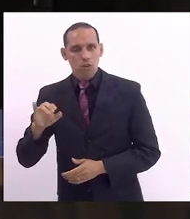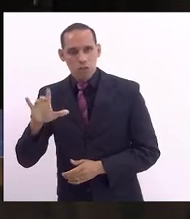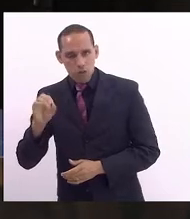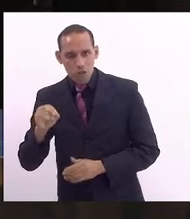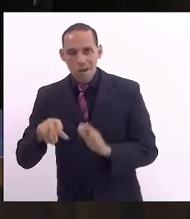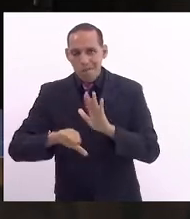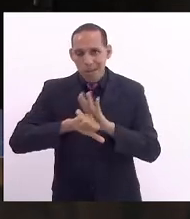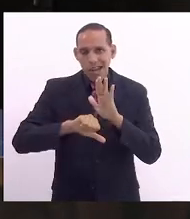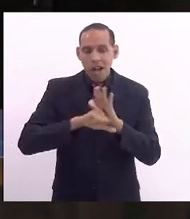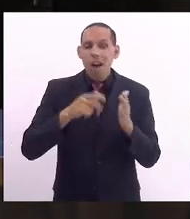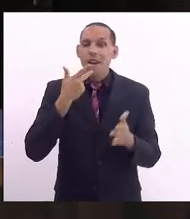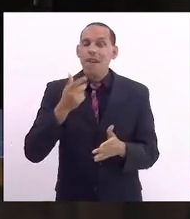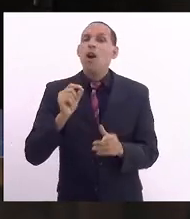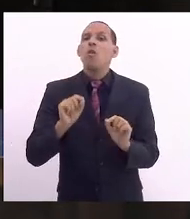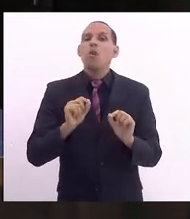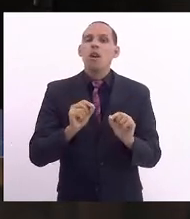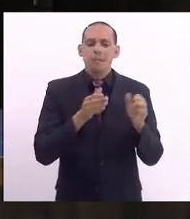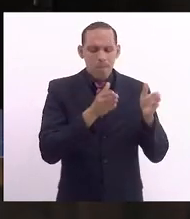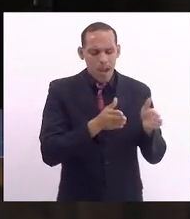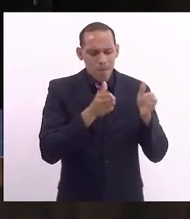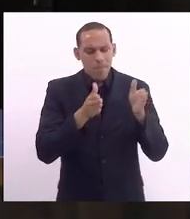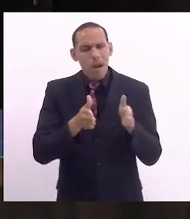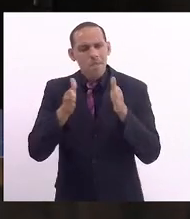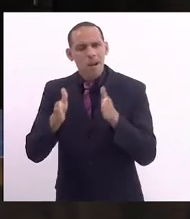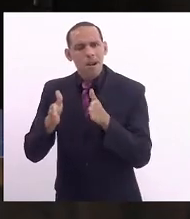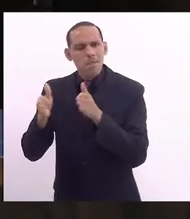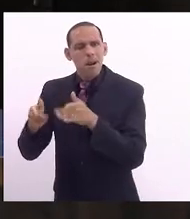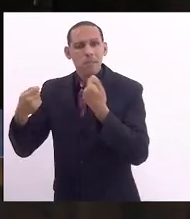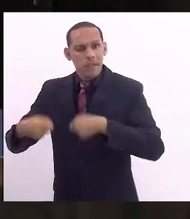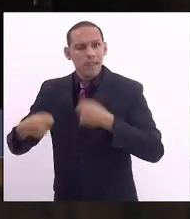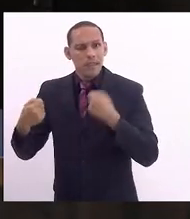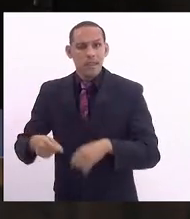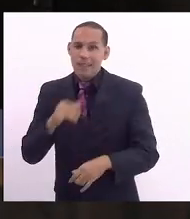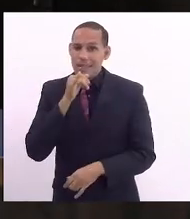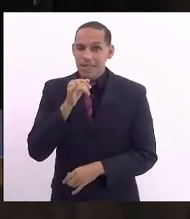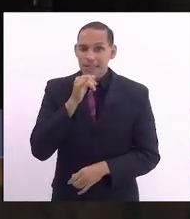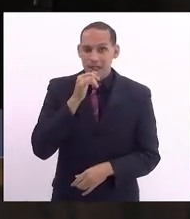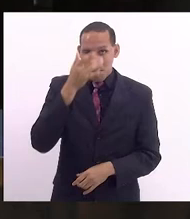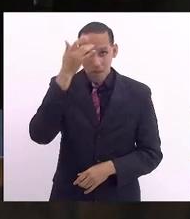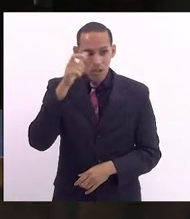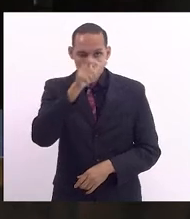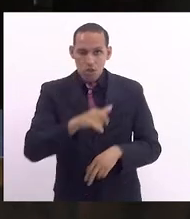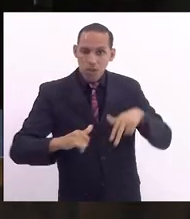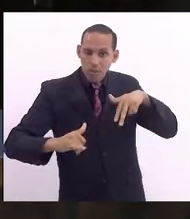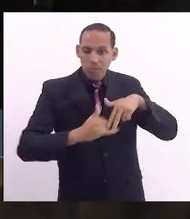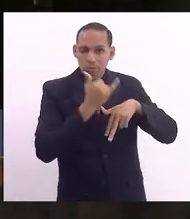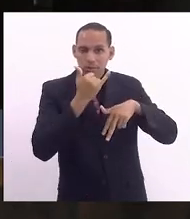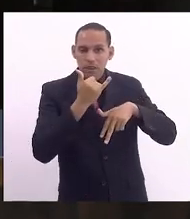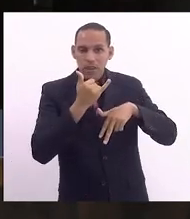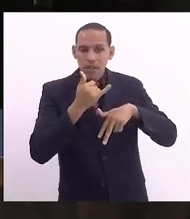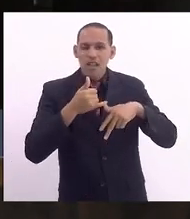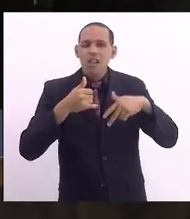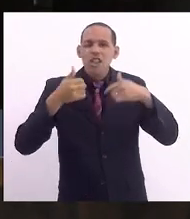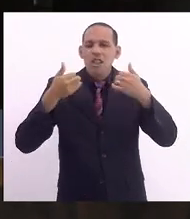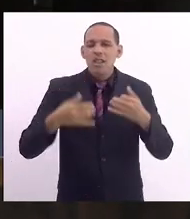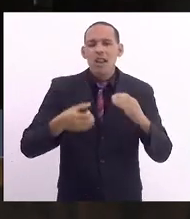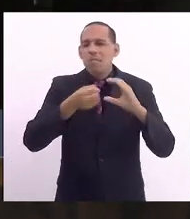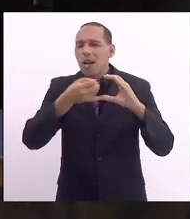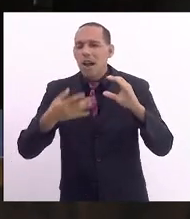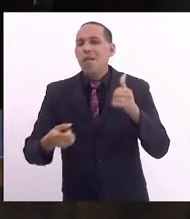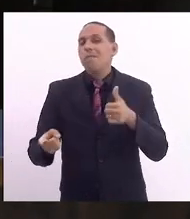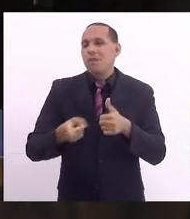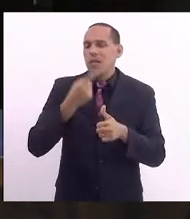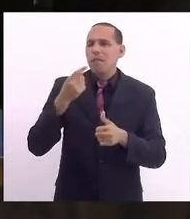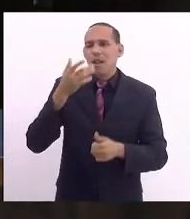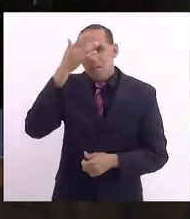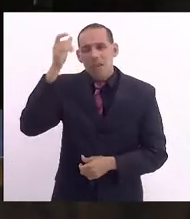as etapas que devem ser feitas. Por exemplo, é necessário que a vítima primeiro descreva as características